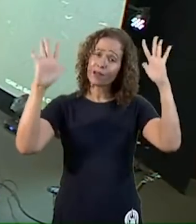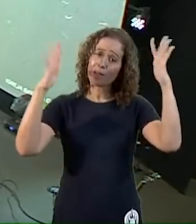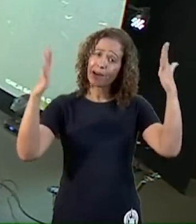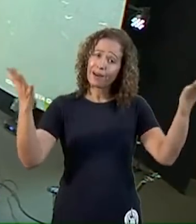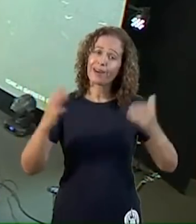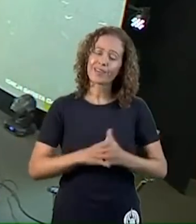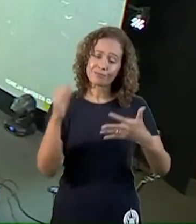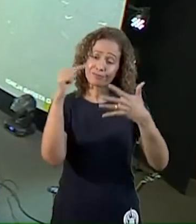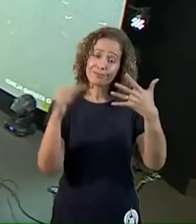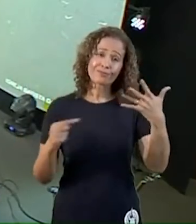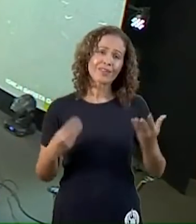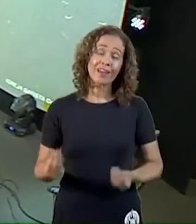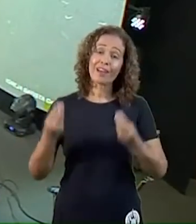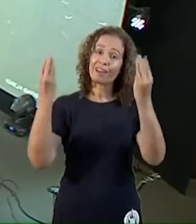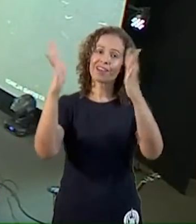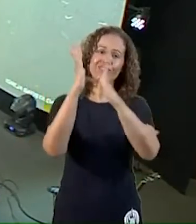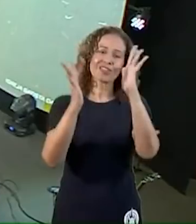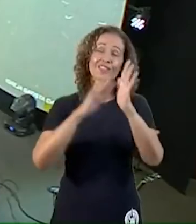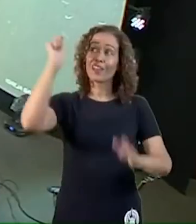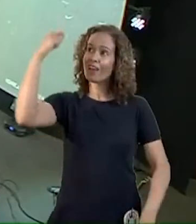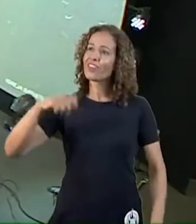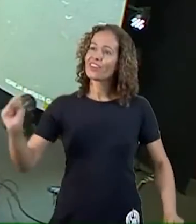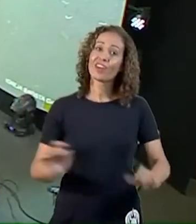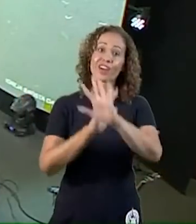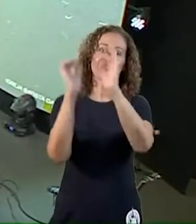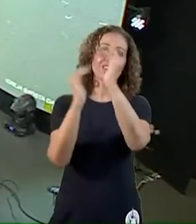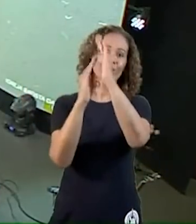A Ele a honra, a glória e o louvor.